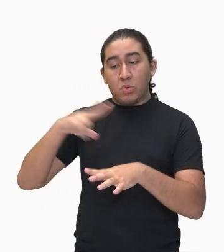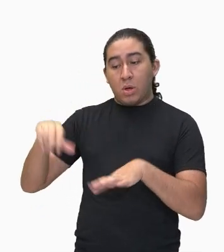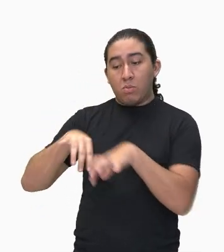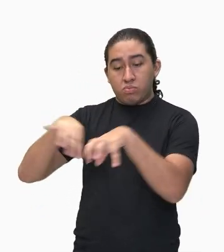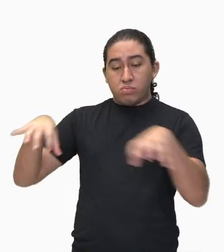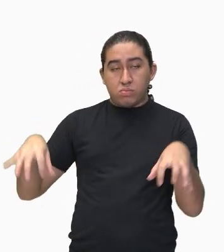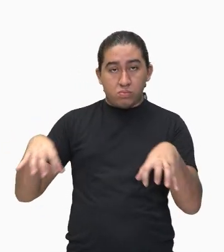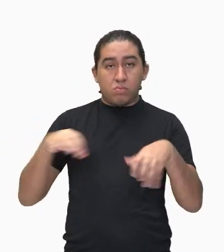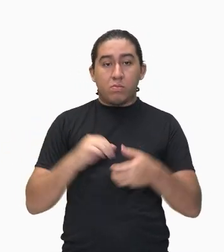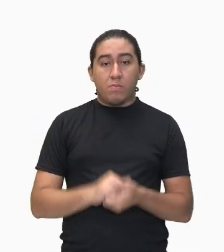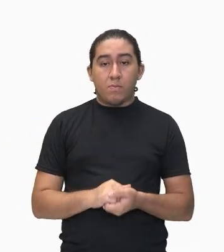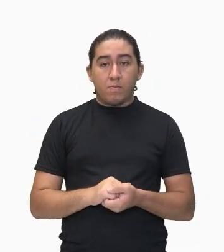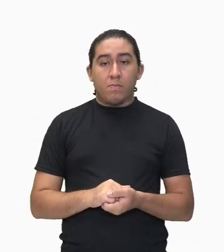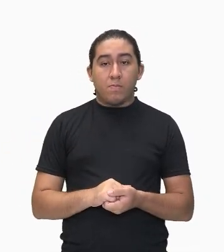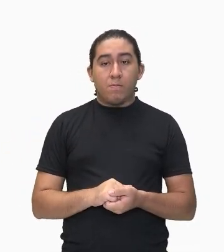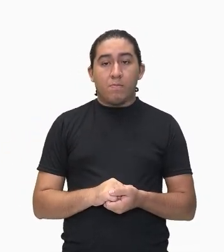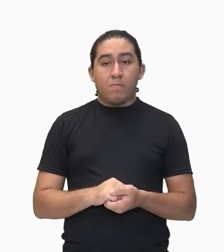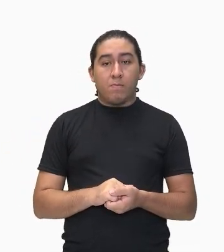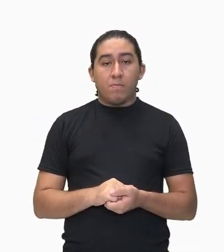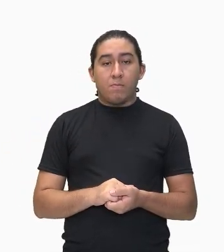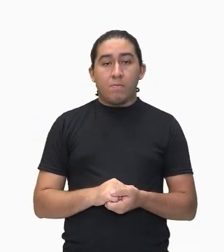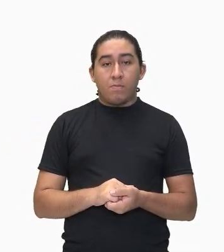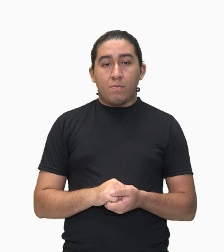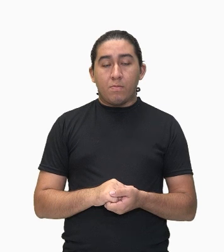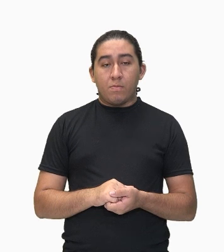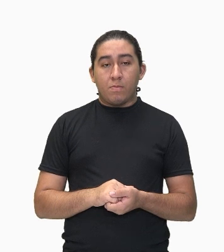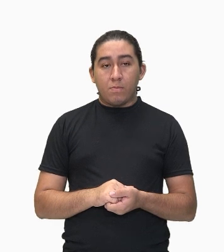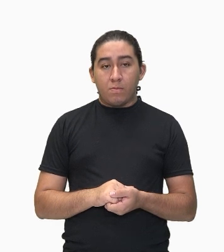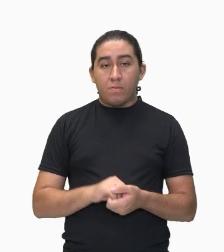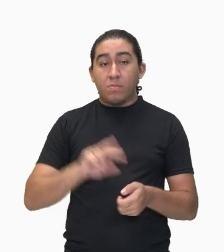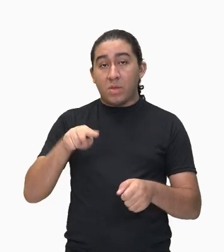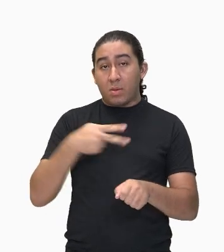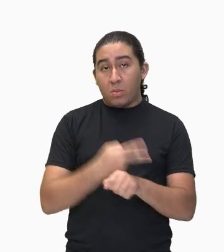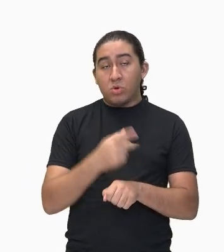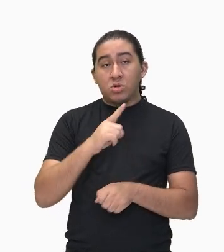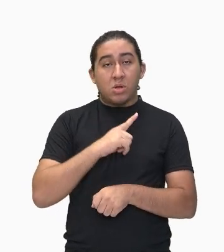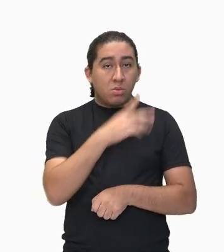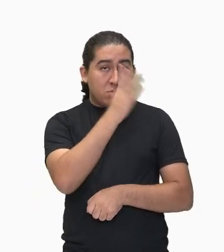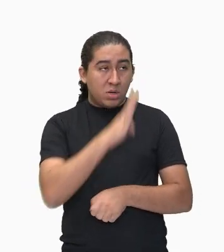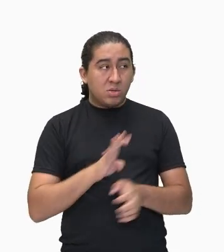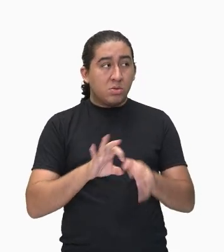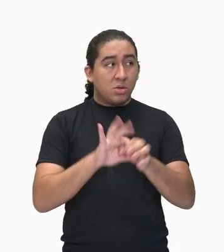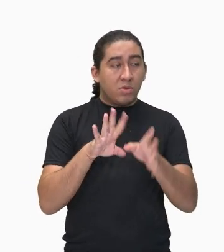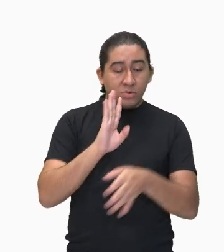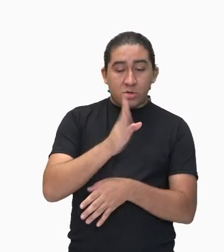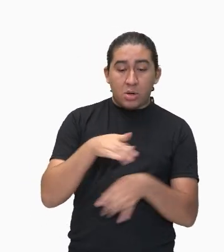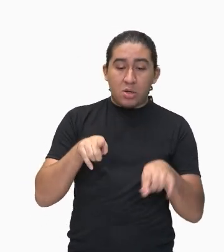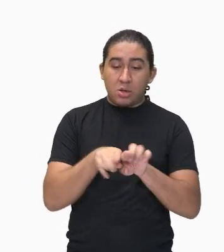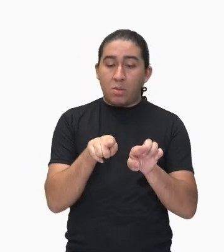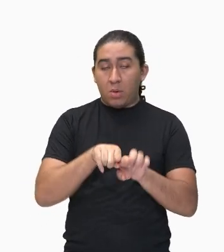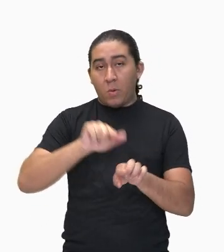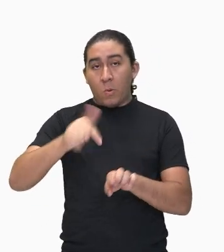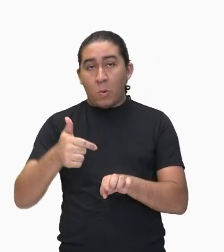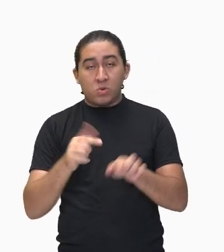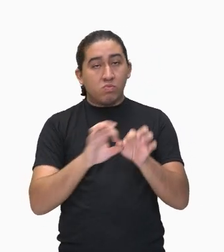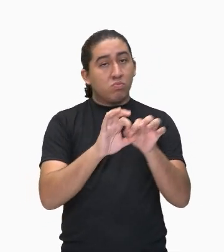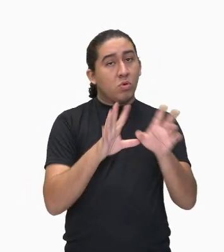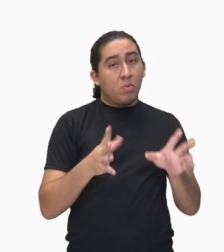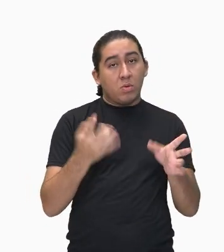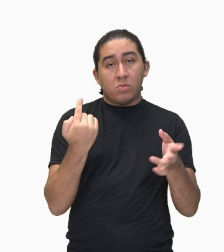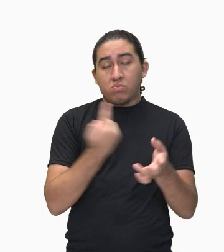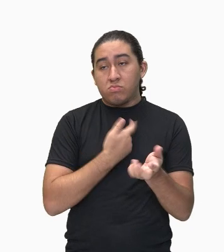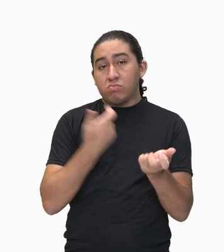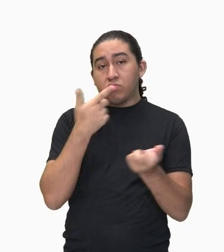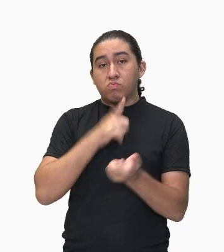né? E em seguida veio a independência do Brasil e depois outras liberdades que nós